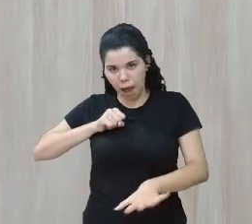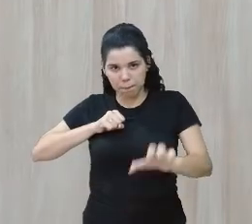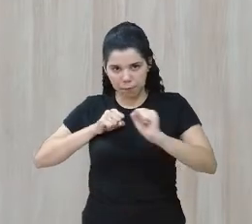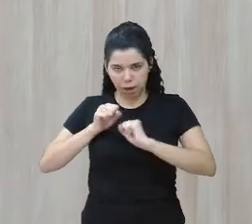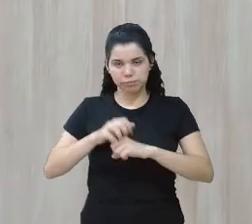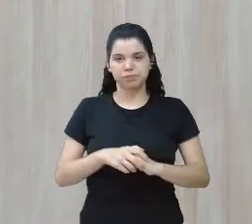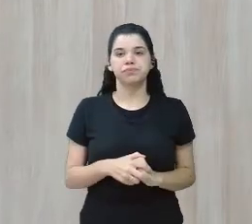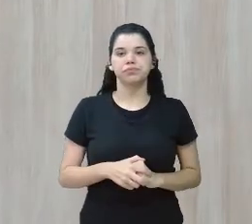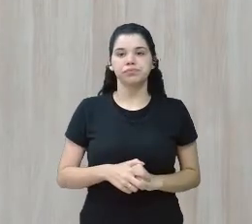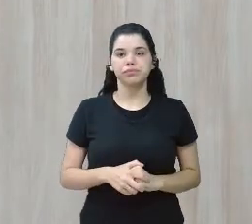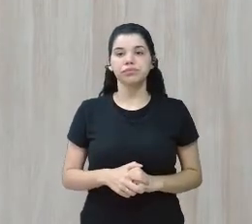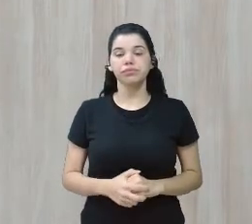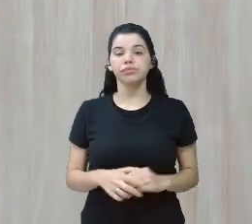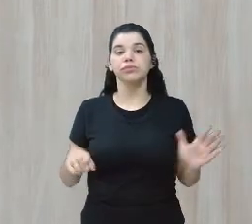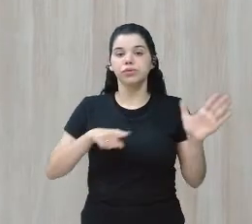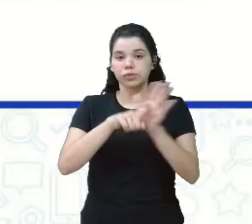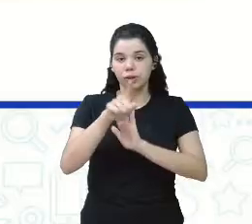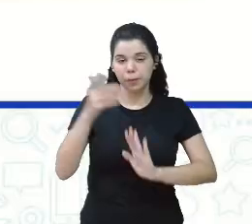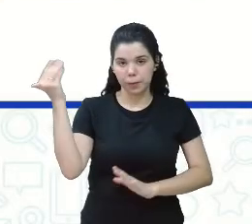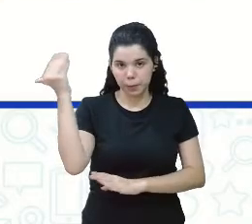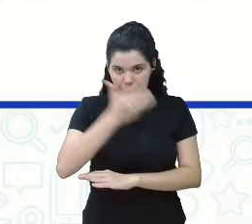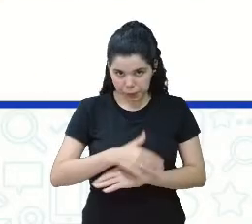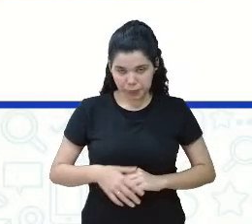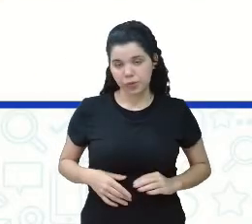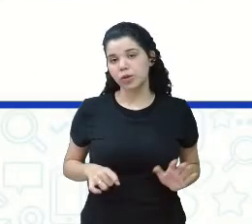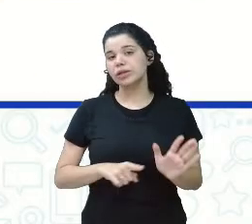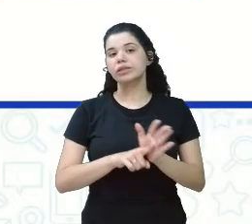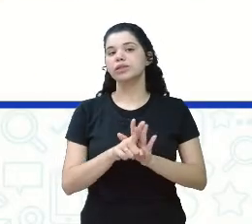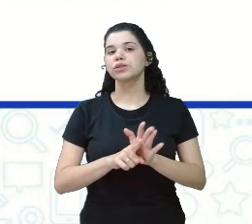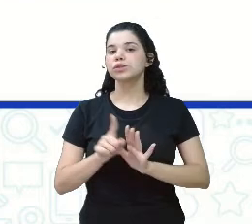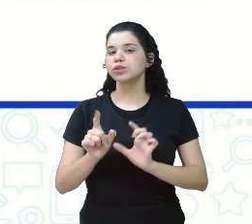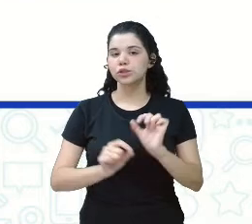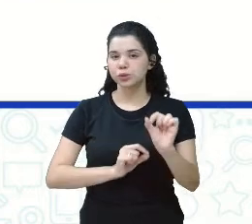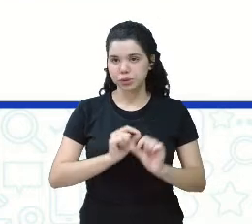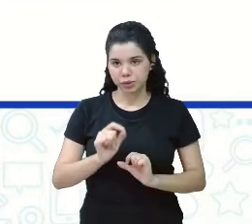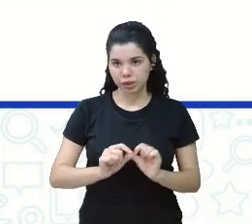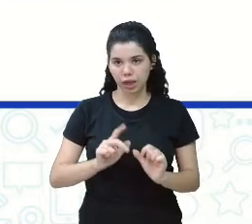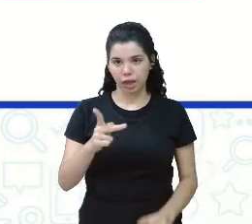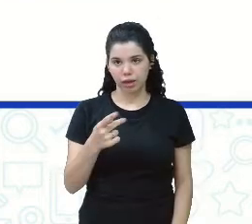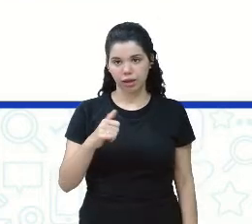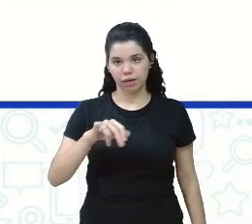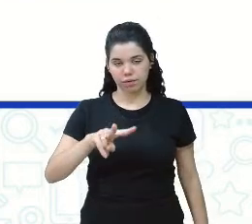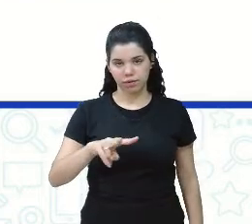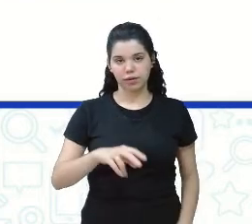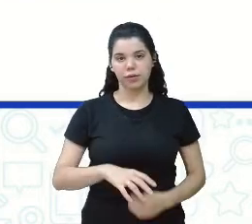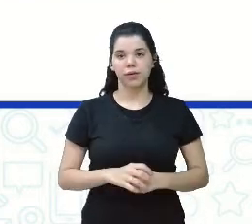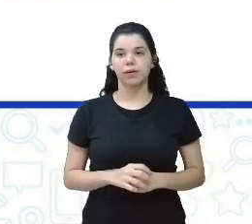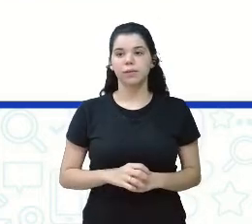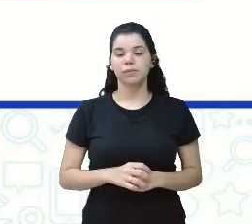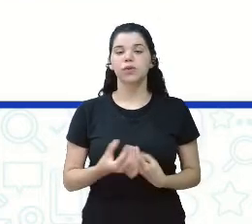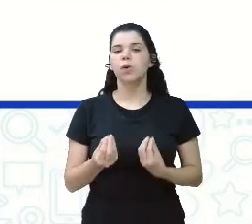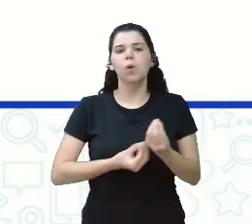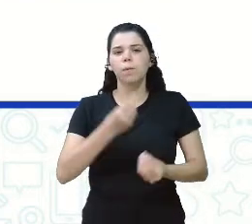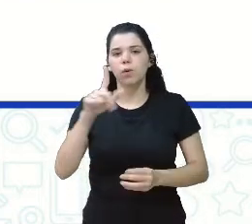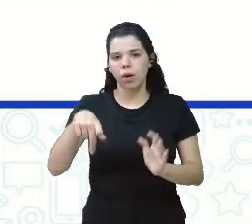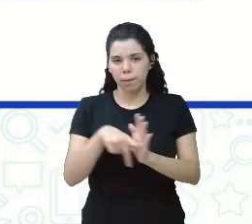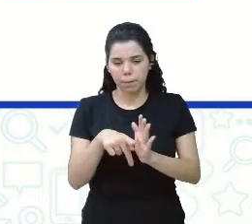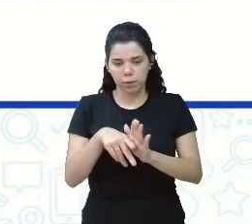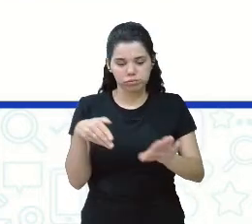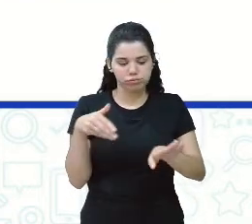o diagnóstico do HIV, né? O diagnóstico do HIV é feito por meio de